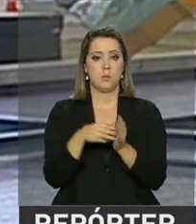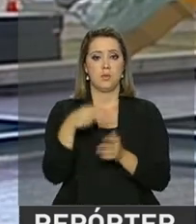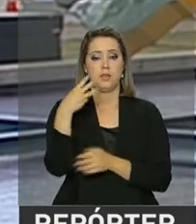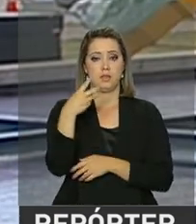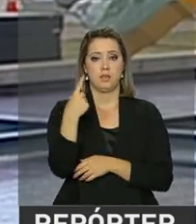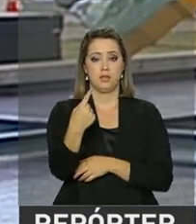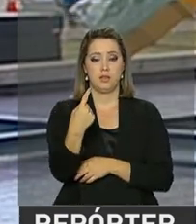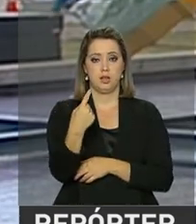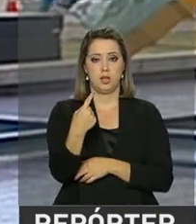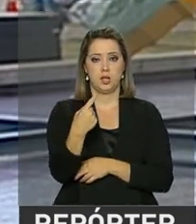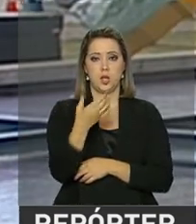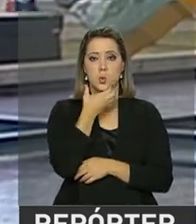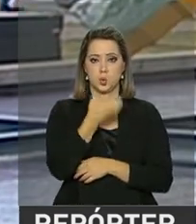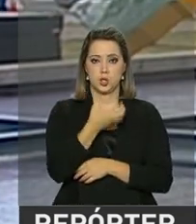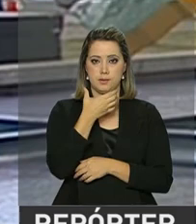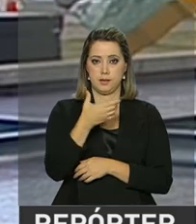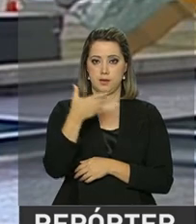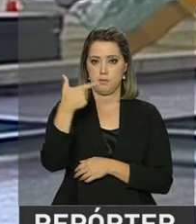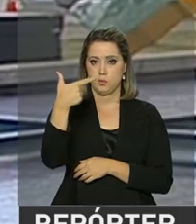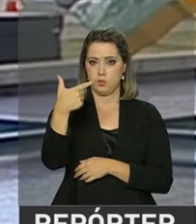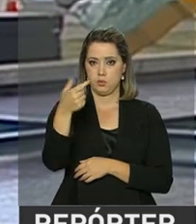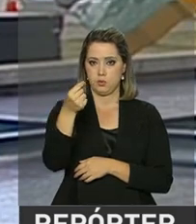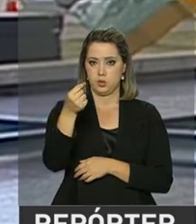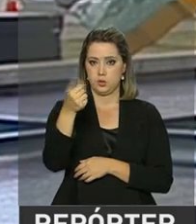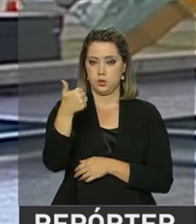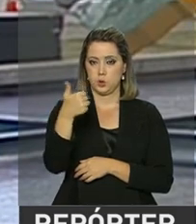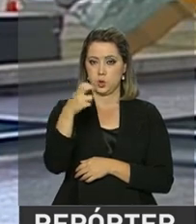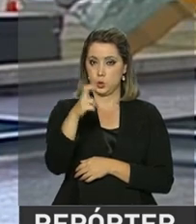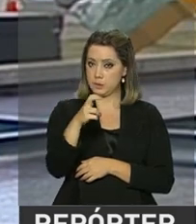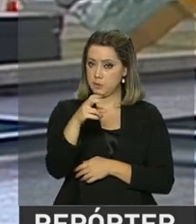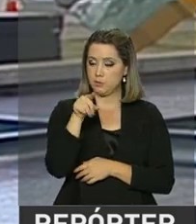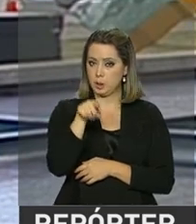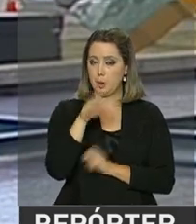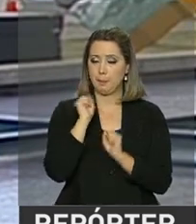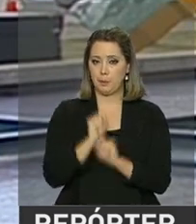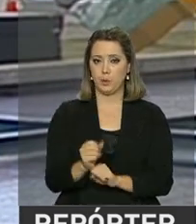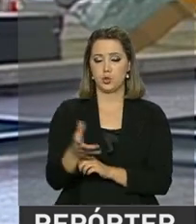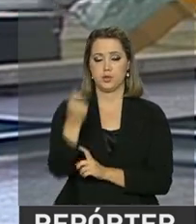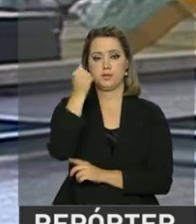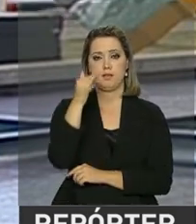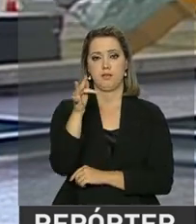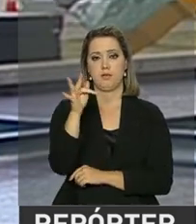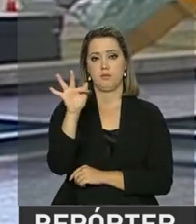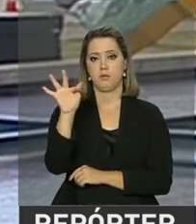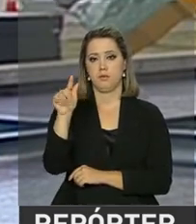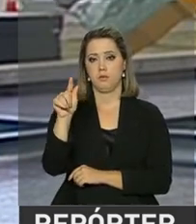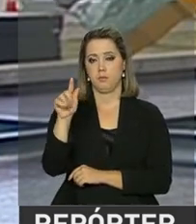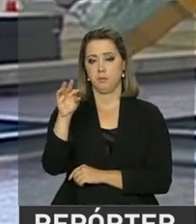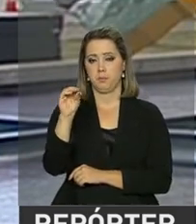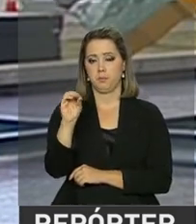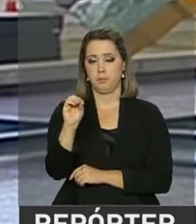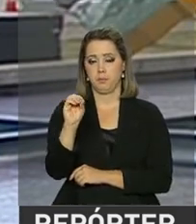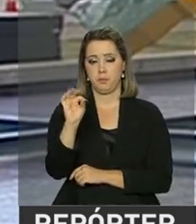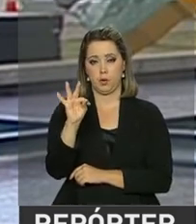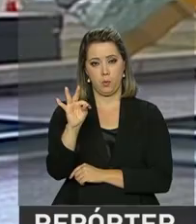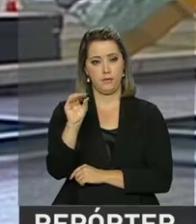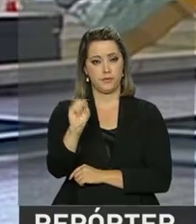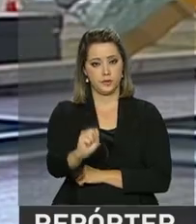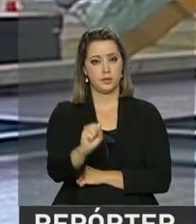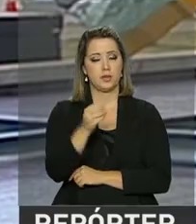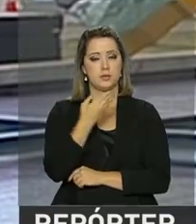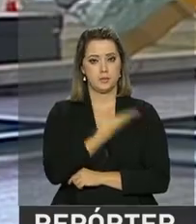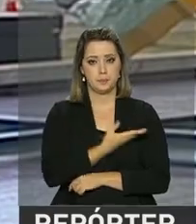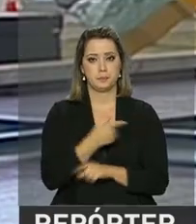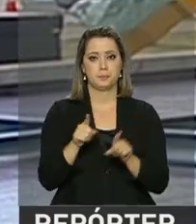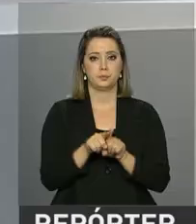31/12 de25 esse são os contratos que podem ser sacados né E são os contratos que viraram contra Nativa e podem ser